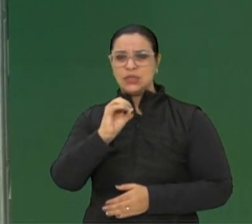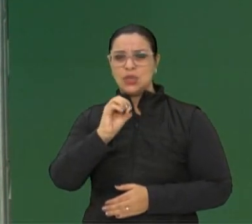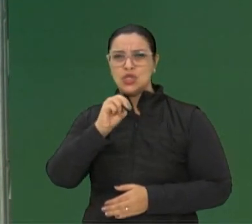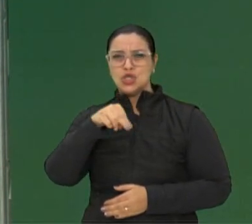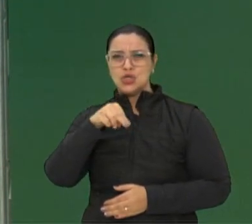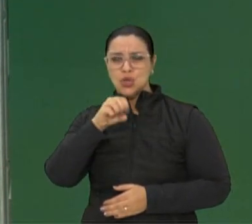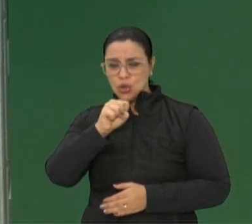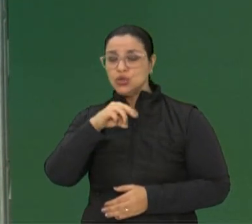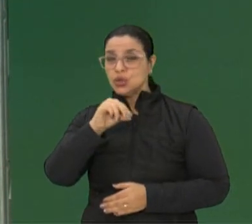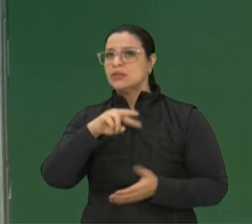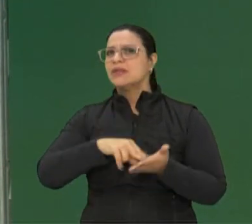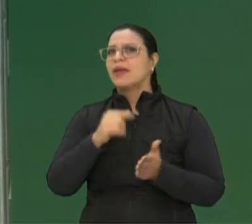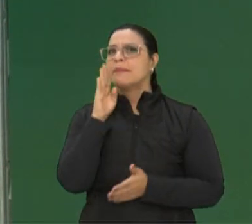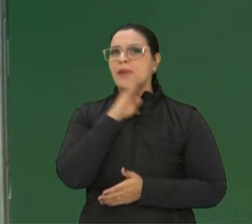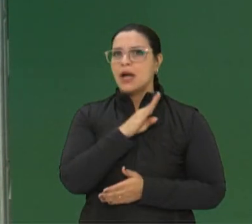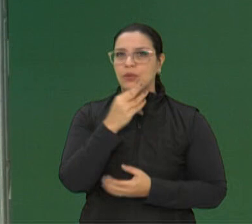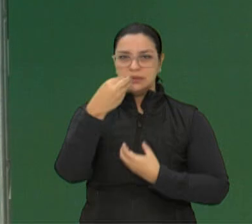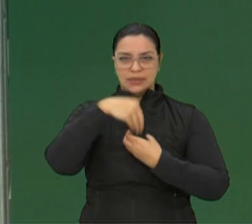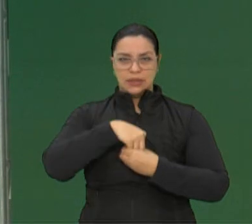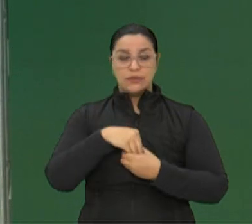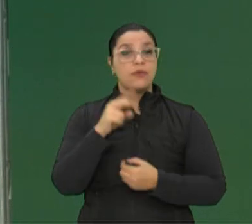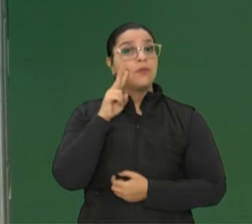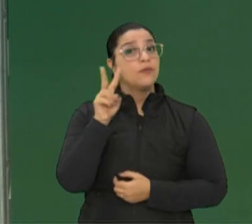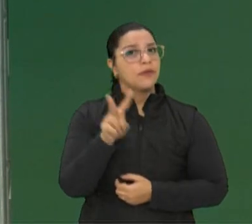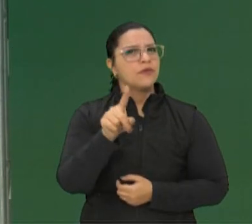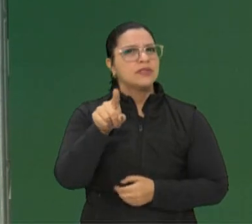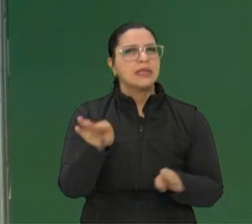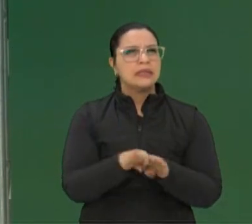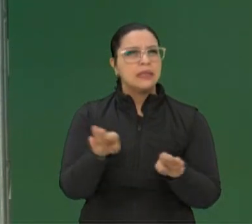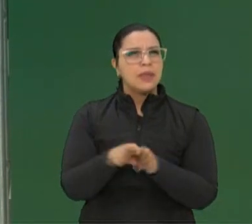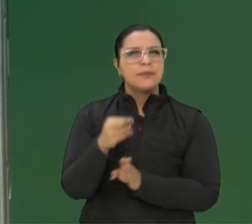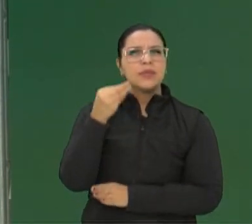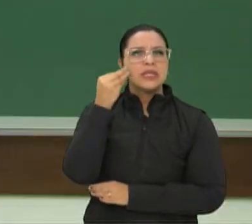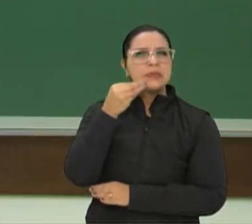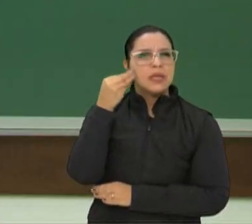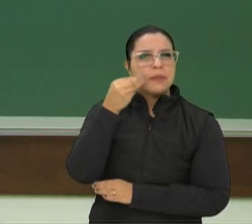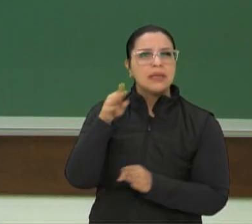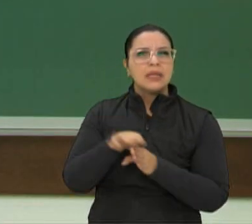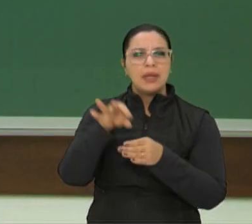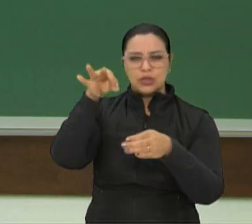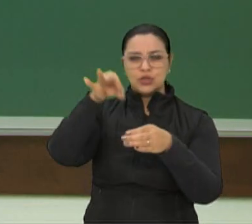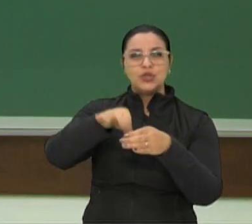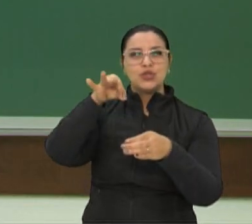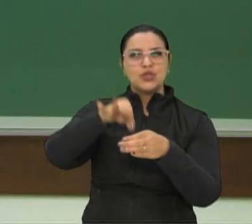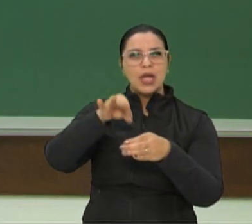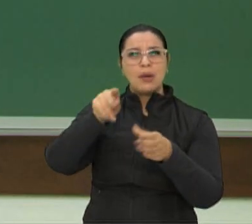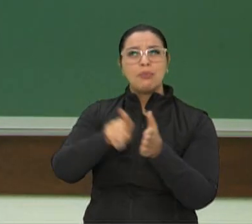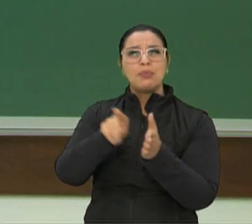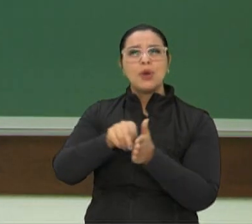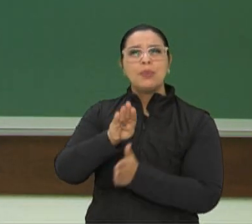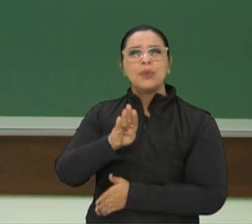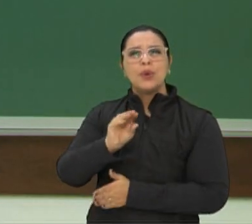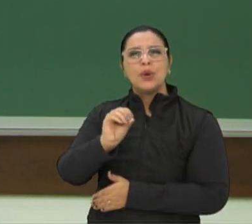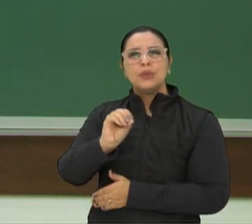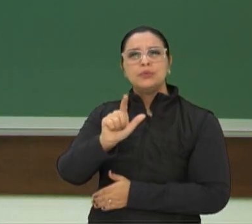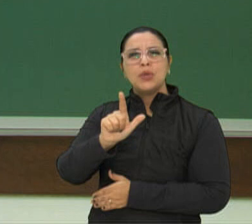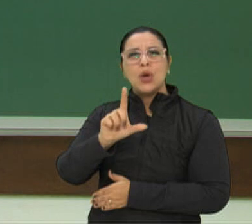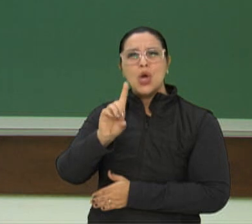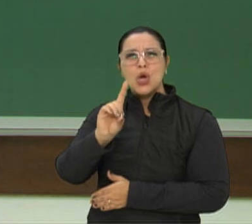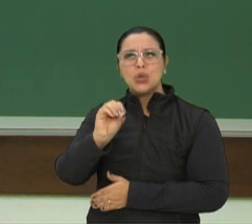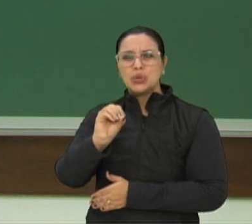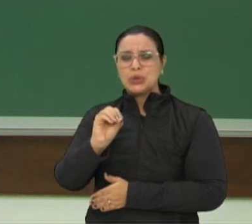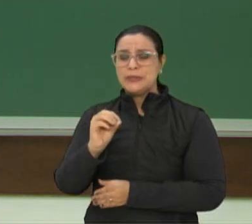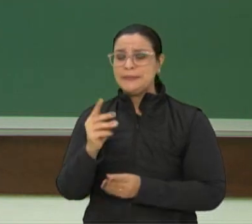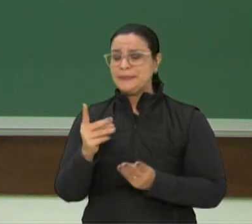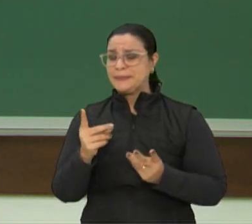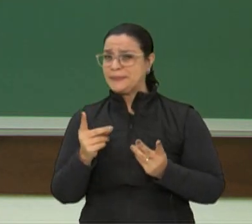é um mal para ela. Então vamos supor que você, né, experimente um dia ali um chá de boldo. Chá de boldo, né? Um chá que tem um gostinho um pouquinho,